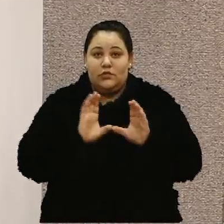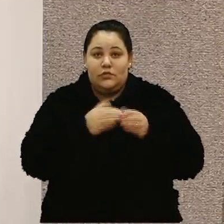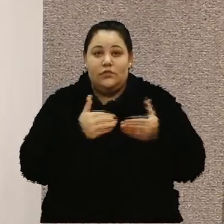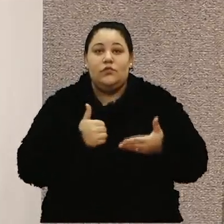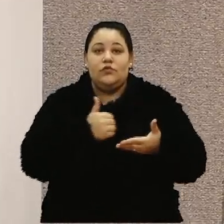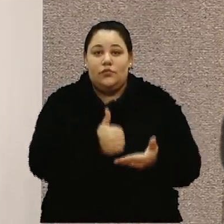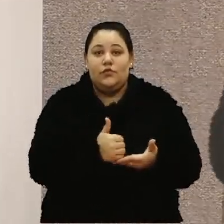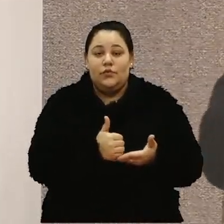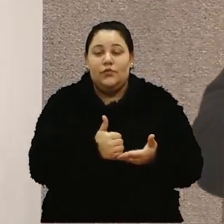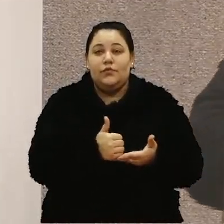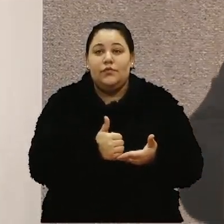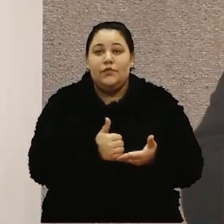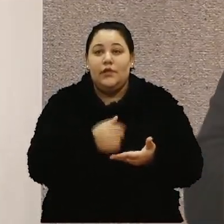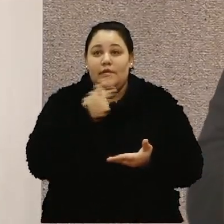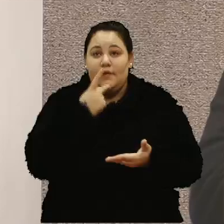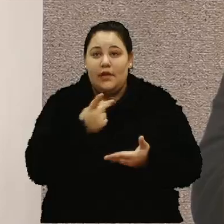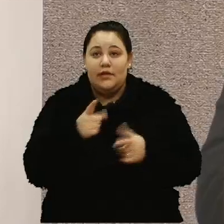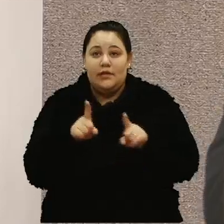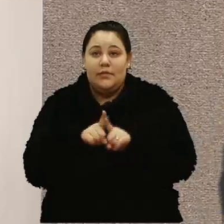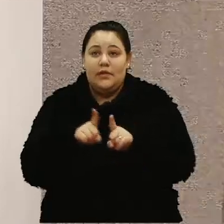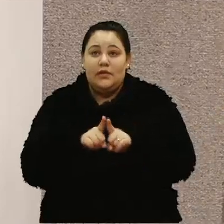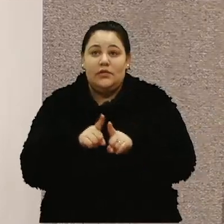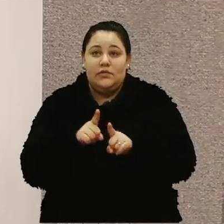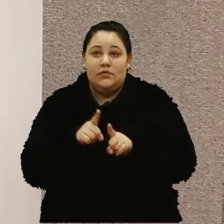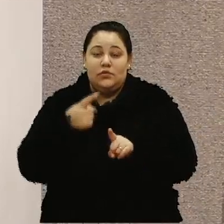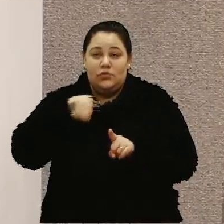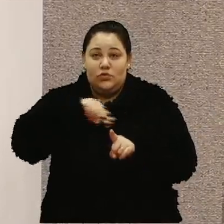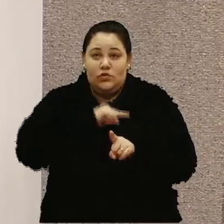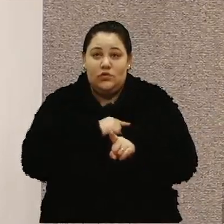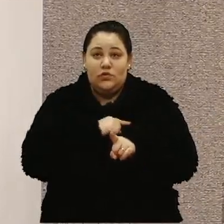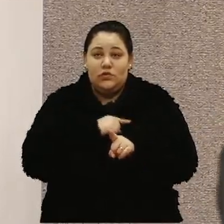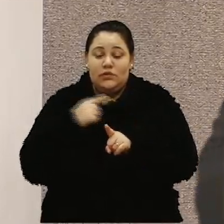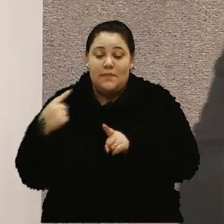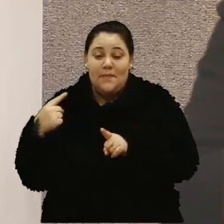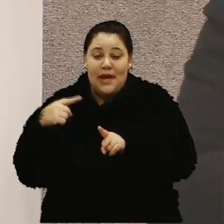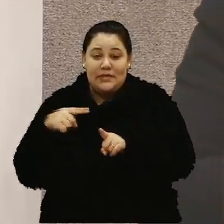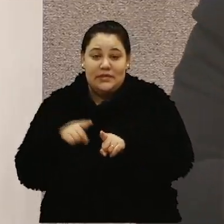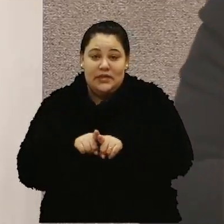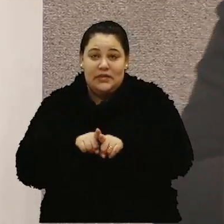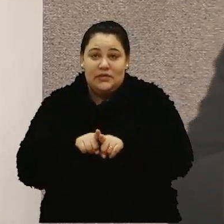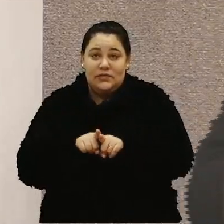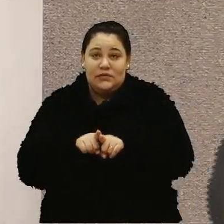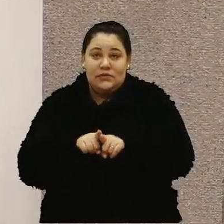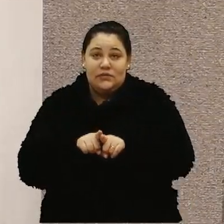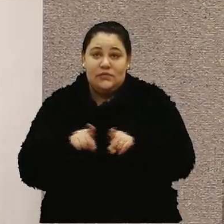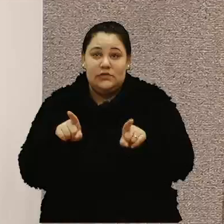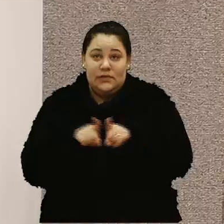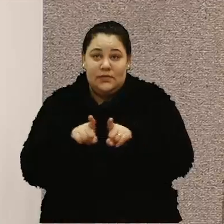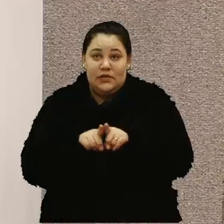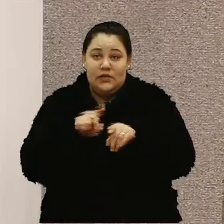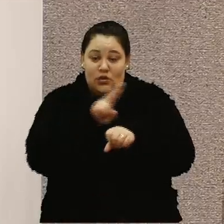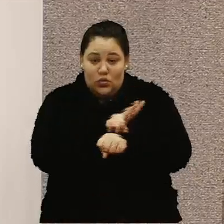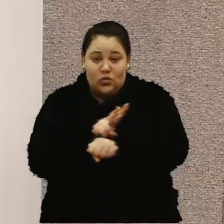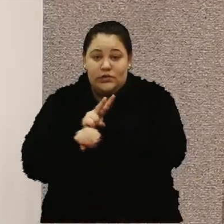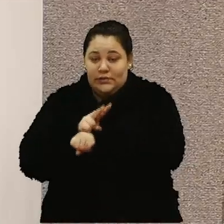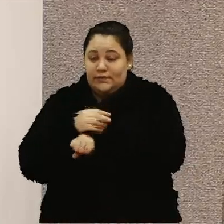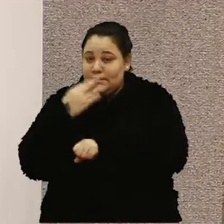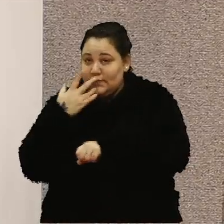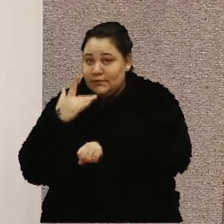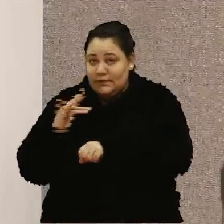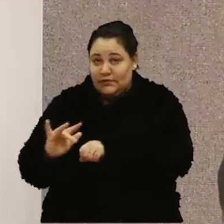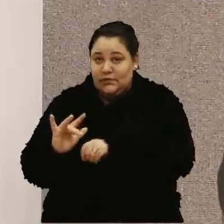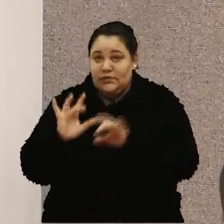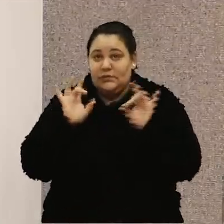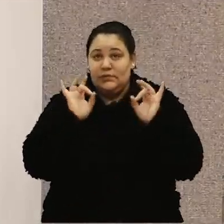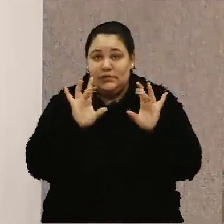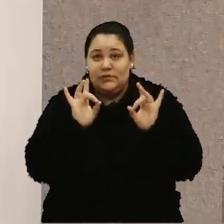parlamentar e dizer que, de fato, nós somos também parceiros, vereadora Rose, nesse sentido de proteger a infância, né, e